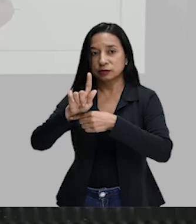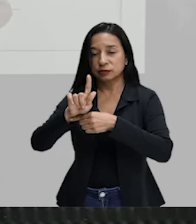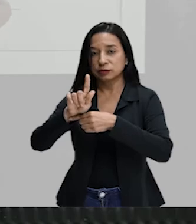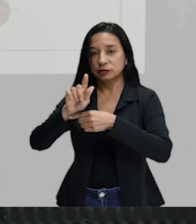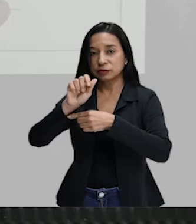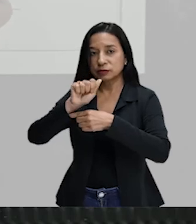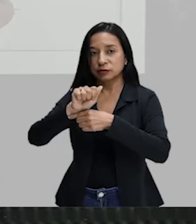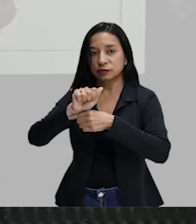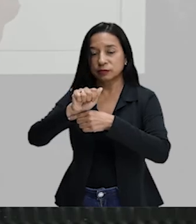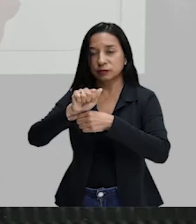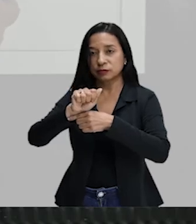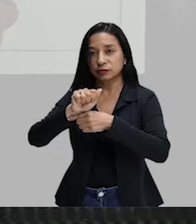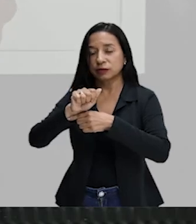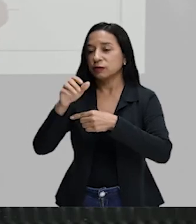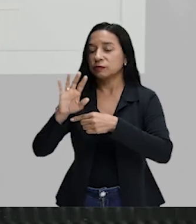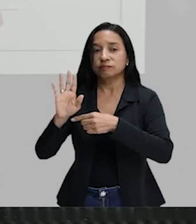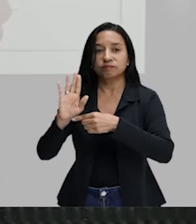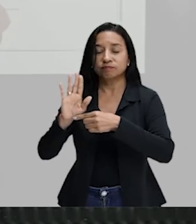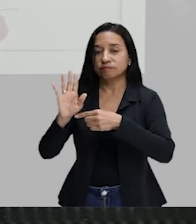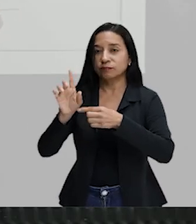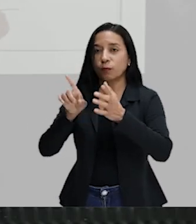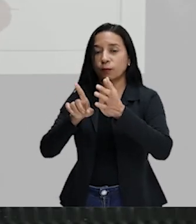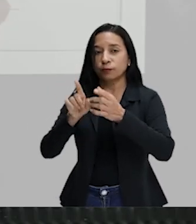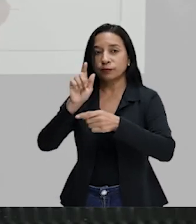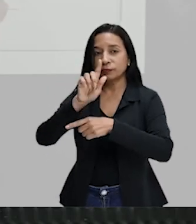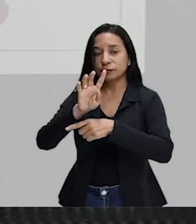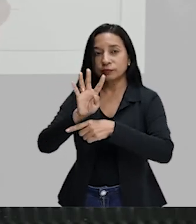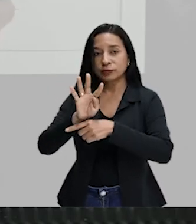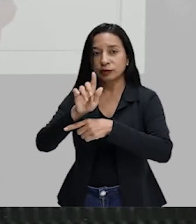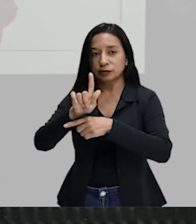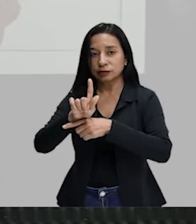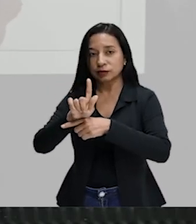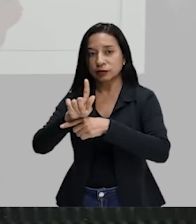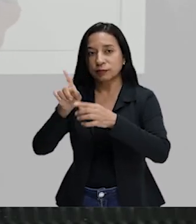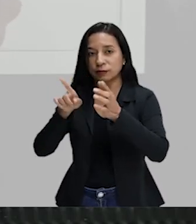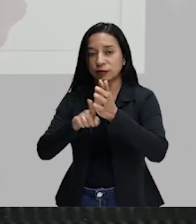vezes, aliás, menos a tangente de B.